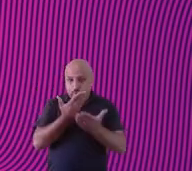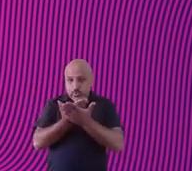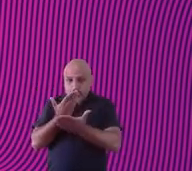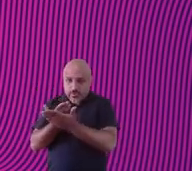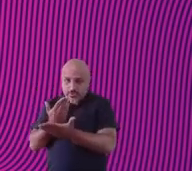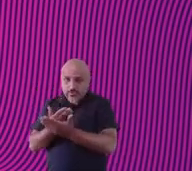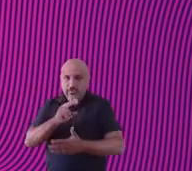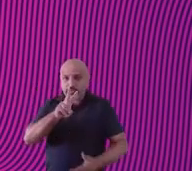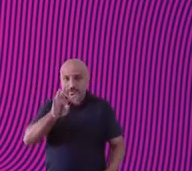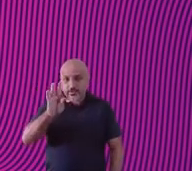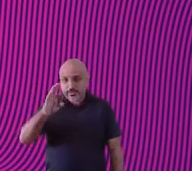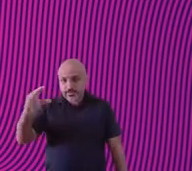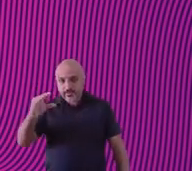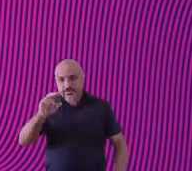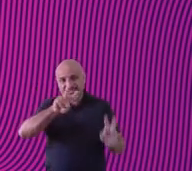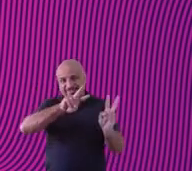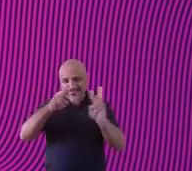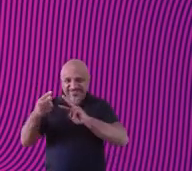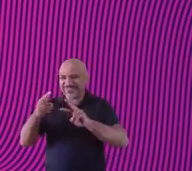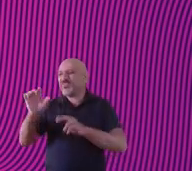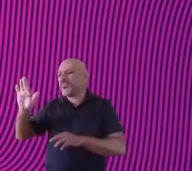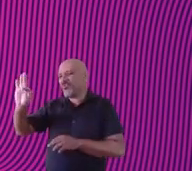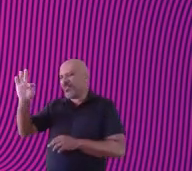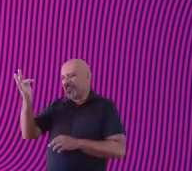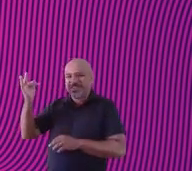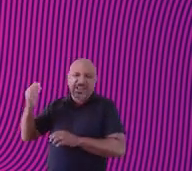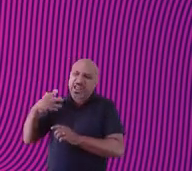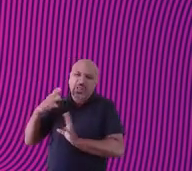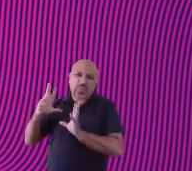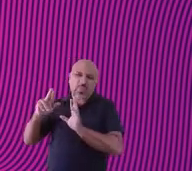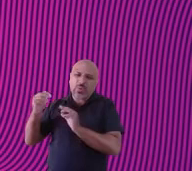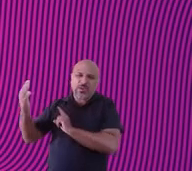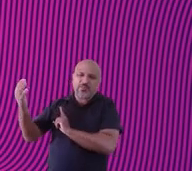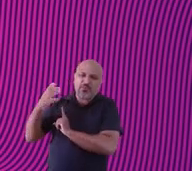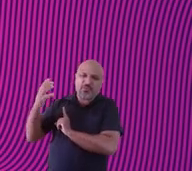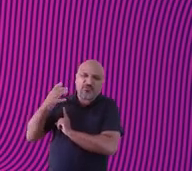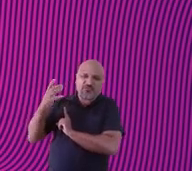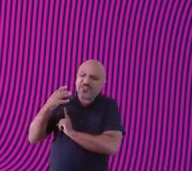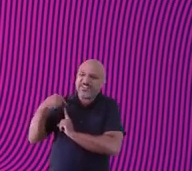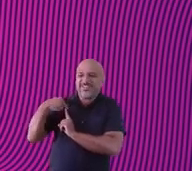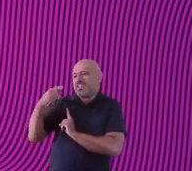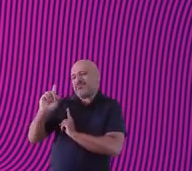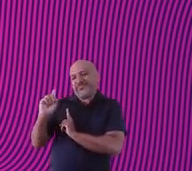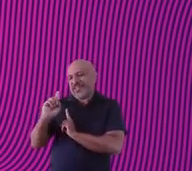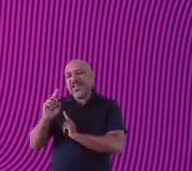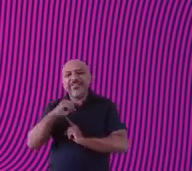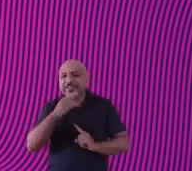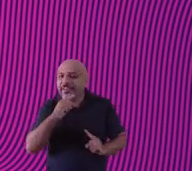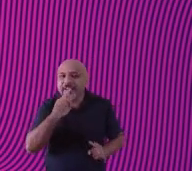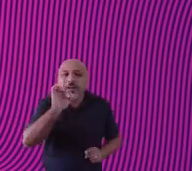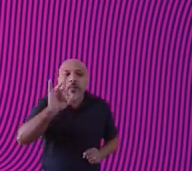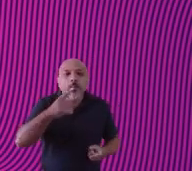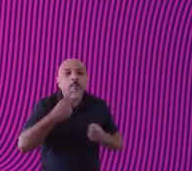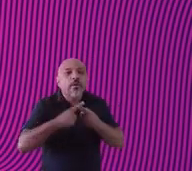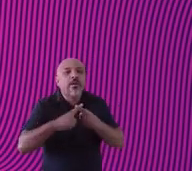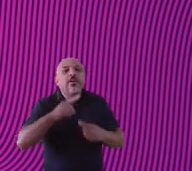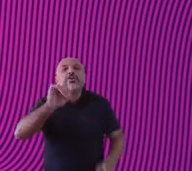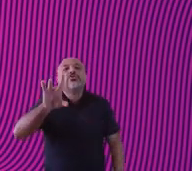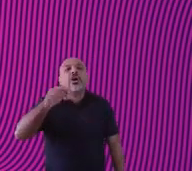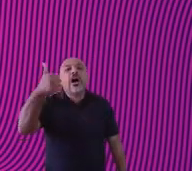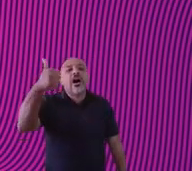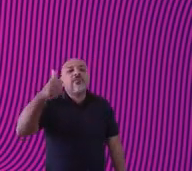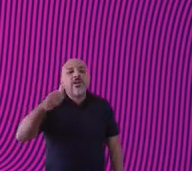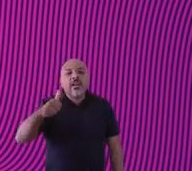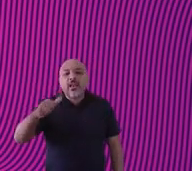VT DV SBC dedos francês nunca me convenceu tanto porque aí a ninguém né porque ele só variaram aí a questão